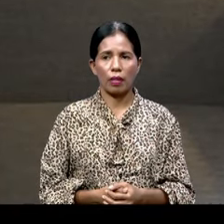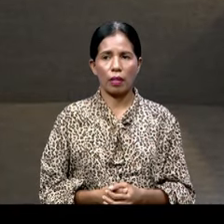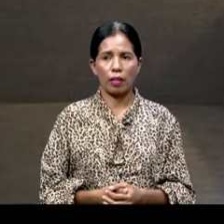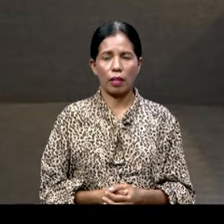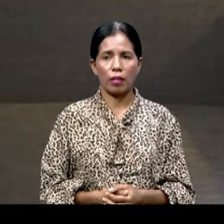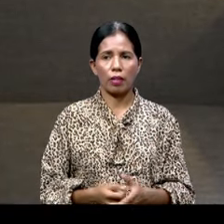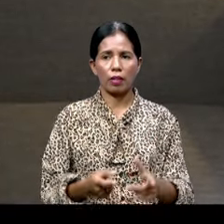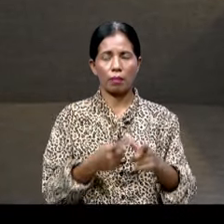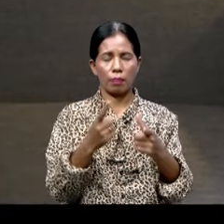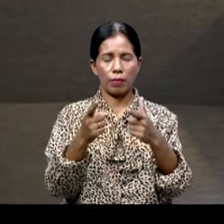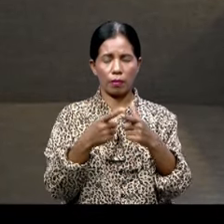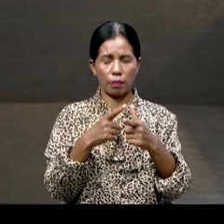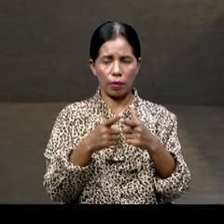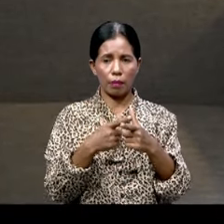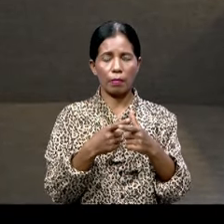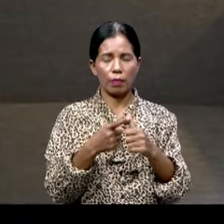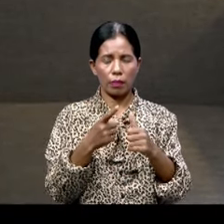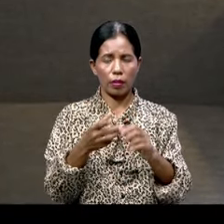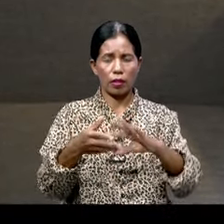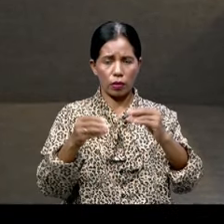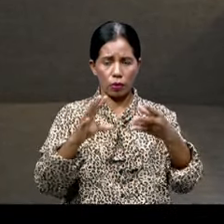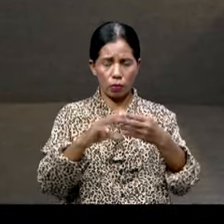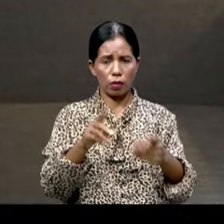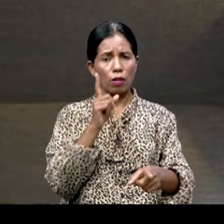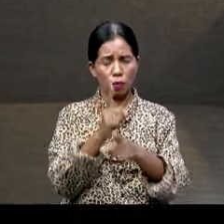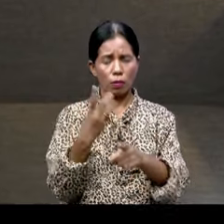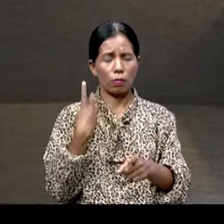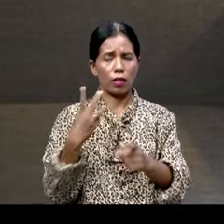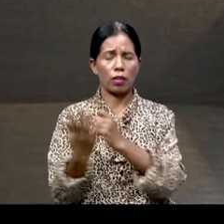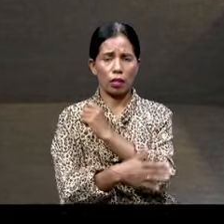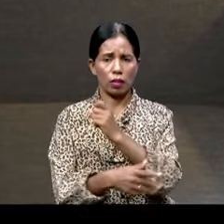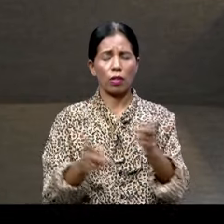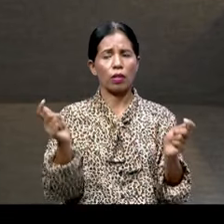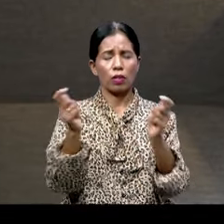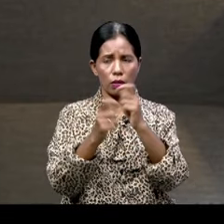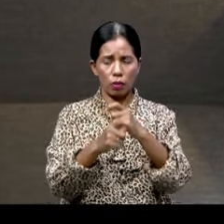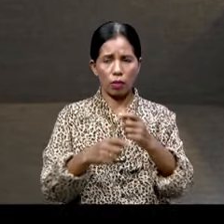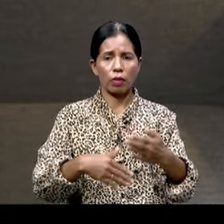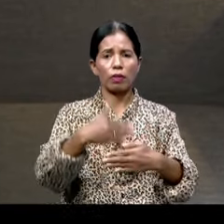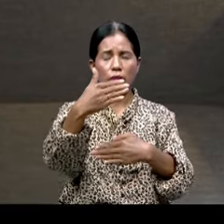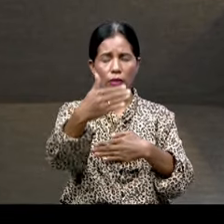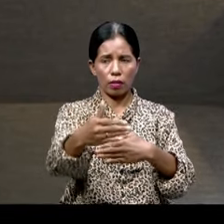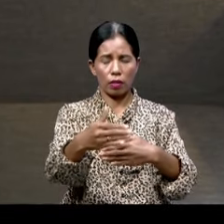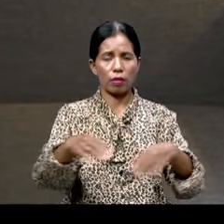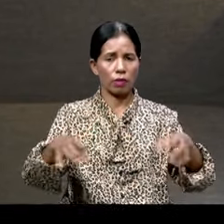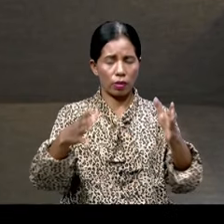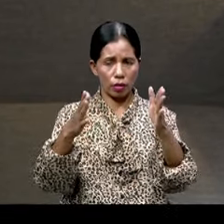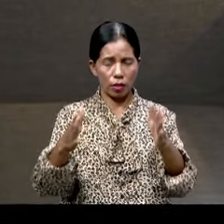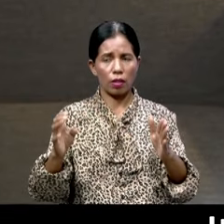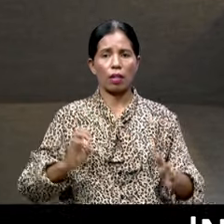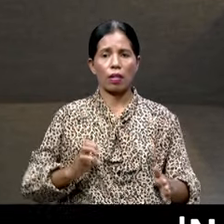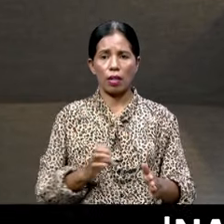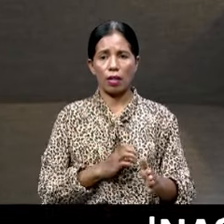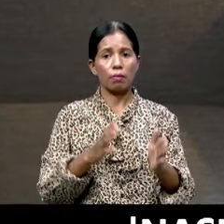primeira vez histórico de Tebes para a nação Ruané, troca reciprocidade, espaço para funcionamento embaixadas